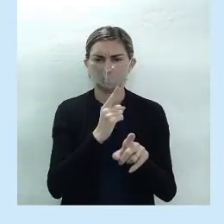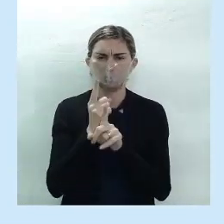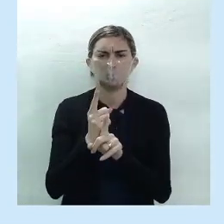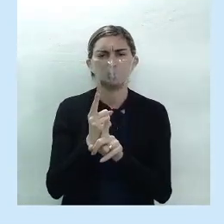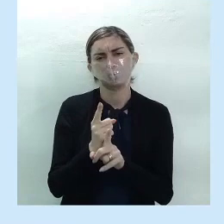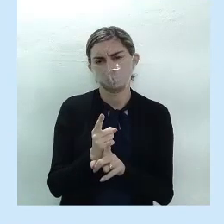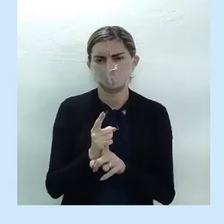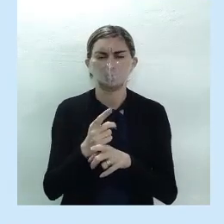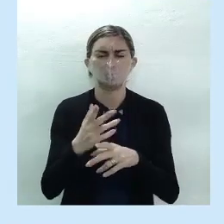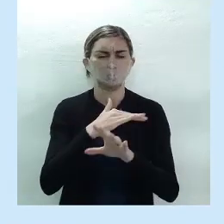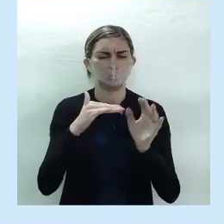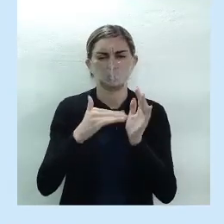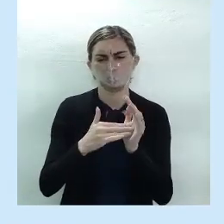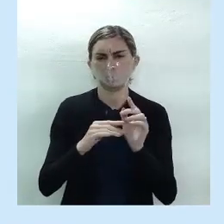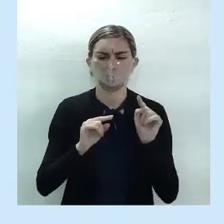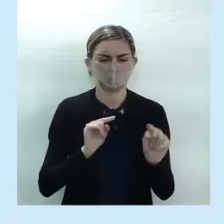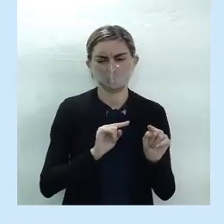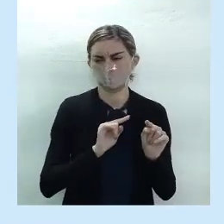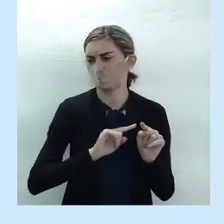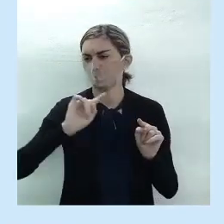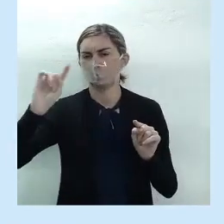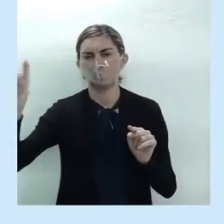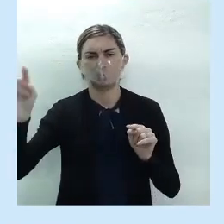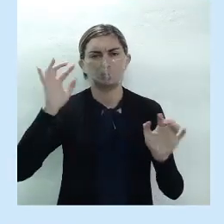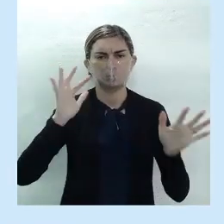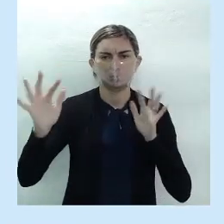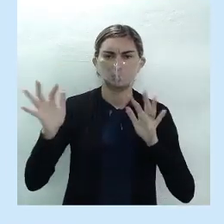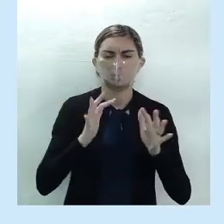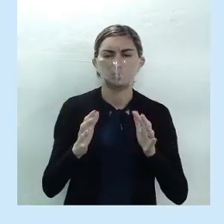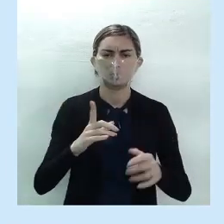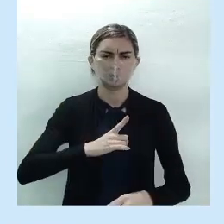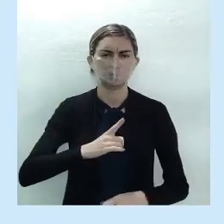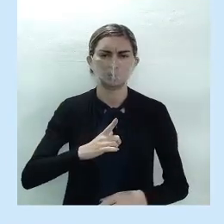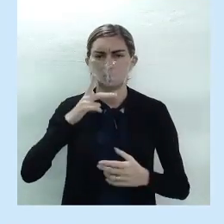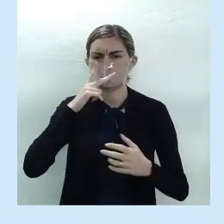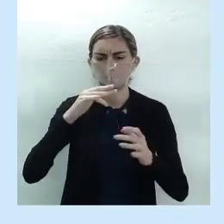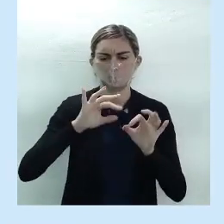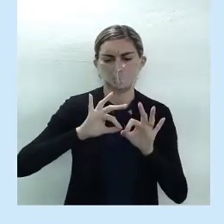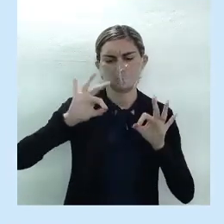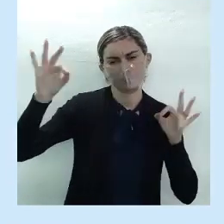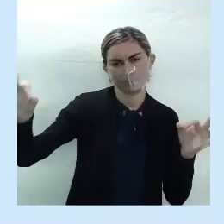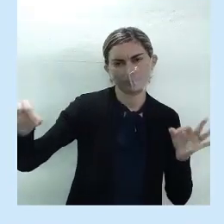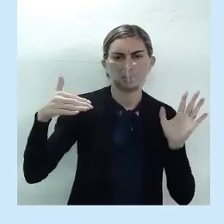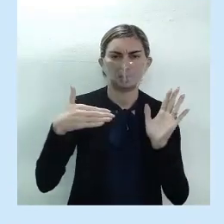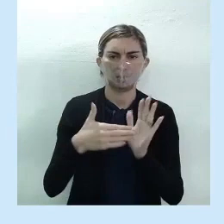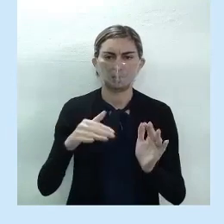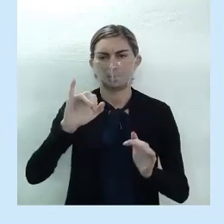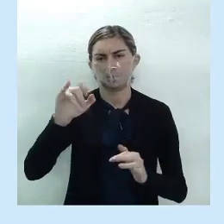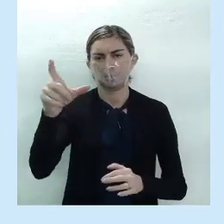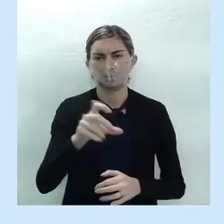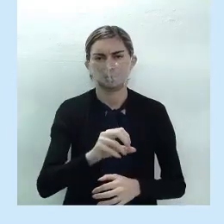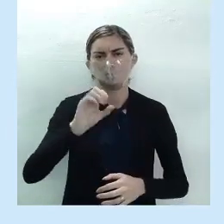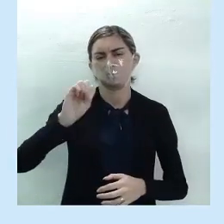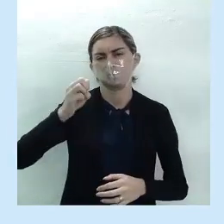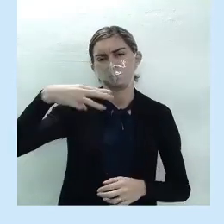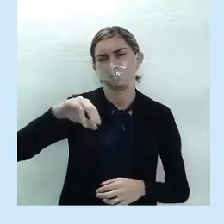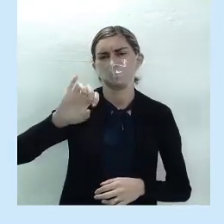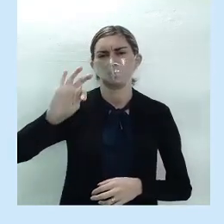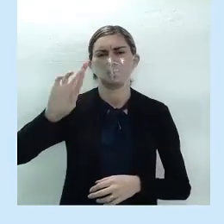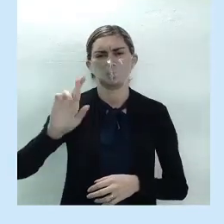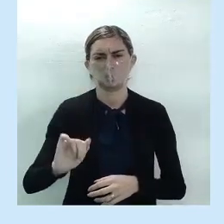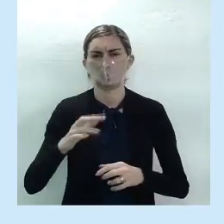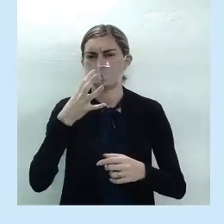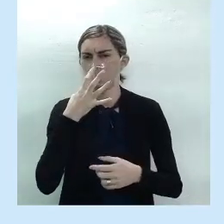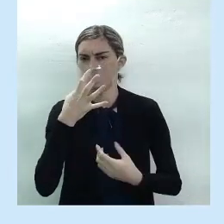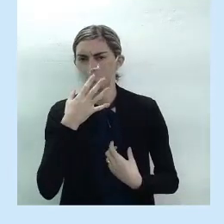identificou o eixo, todos os pontos na sua reflexão terão a mesma distância até o eixo de simetria. Então,